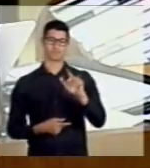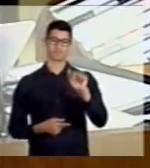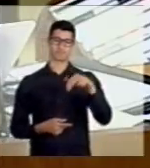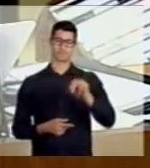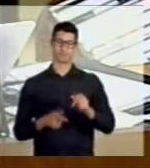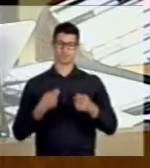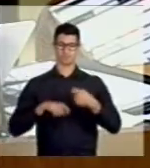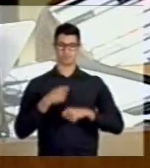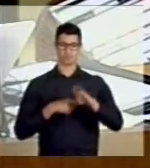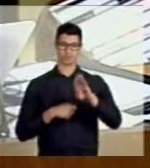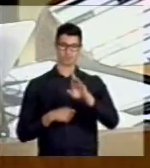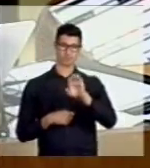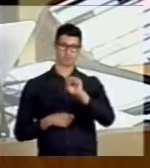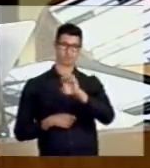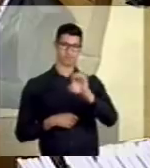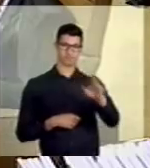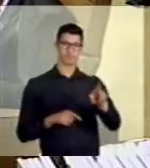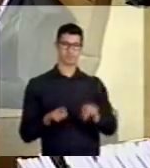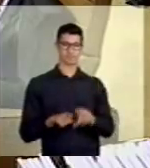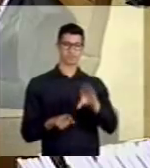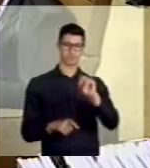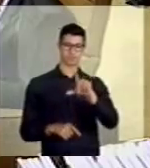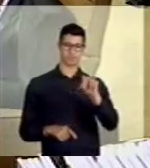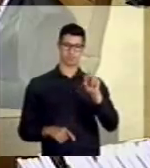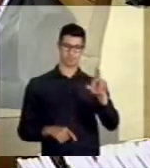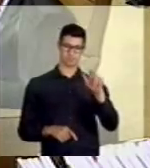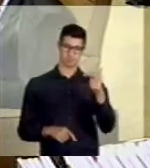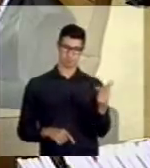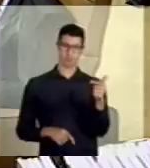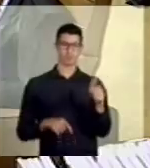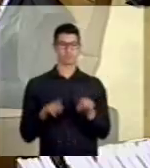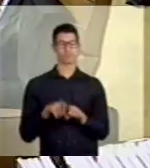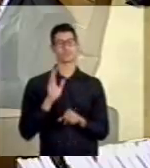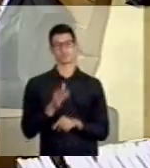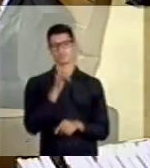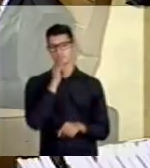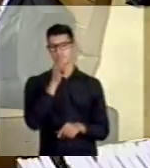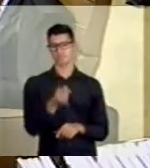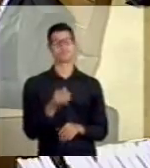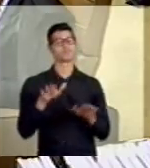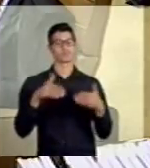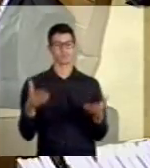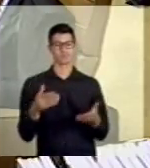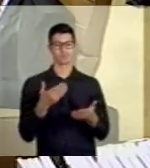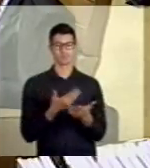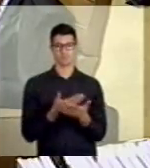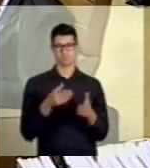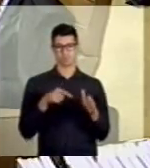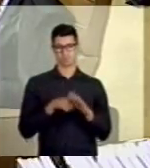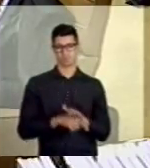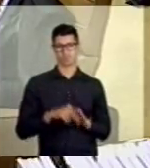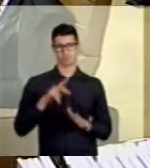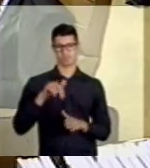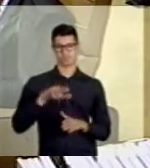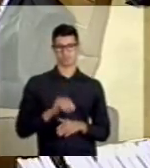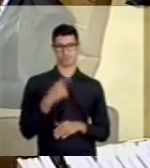econômicos Bresser, Verão e Collor 2. As partes avançaram, já disse, quanto aos expurgos inflacionários referentes ao plano